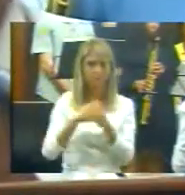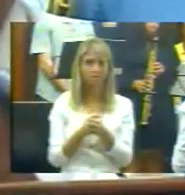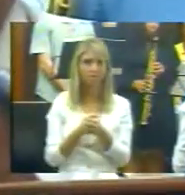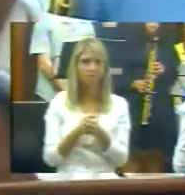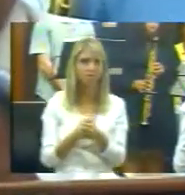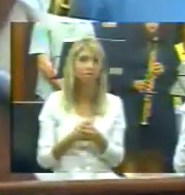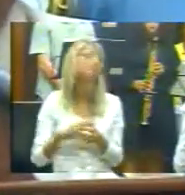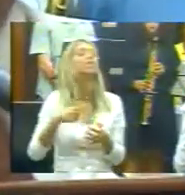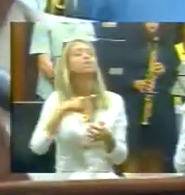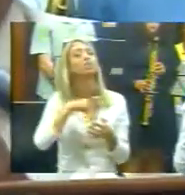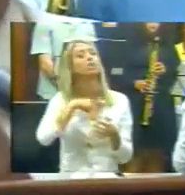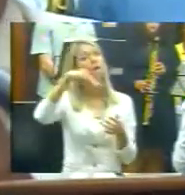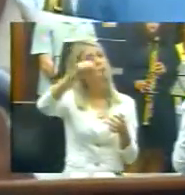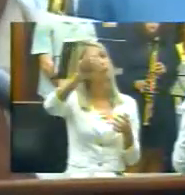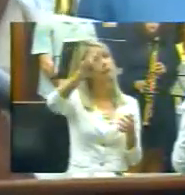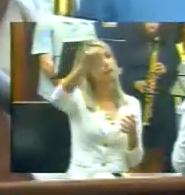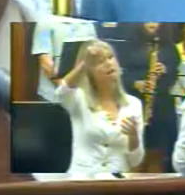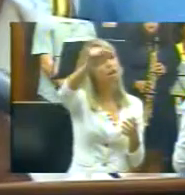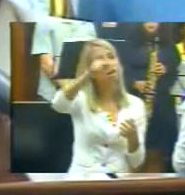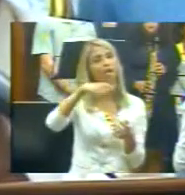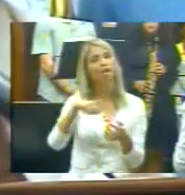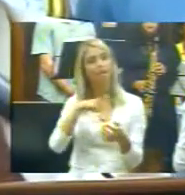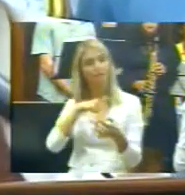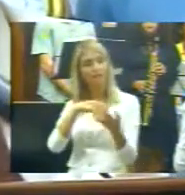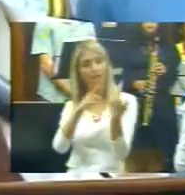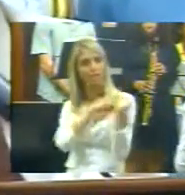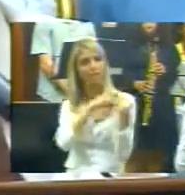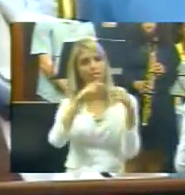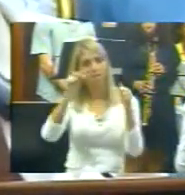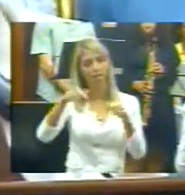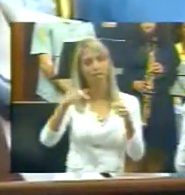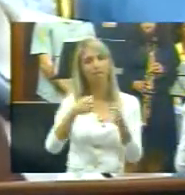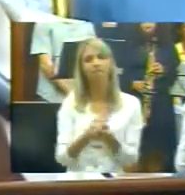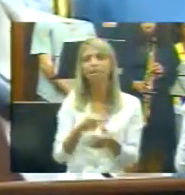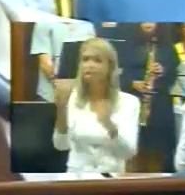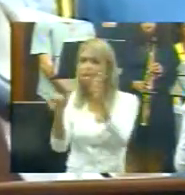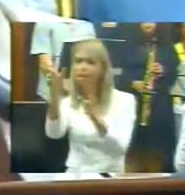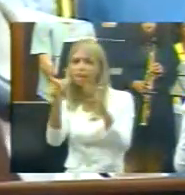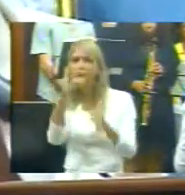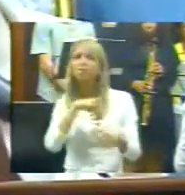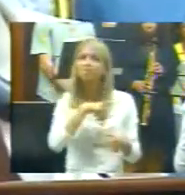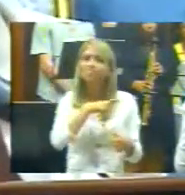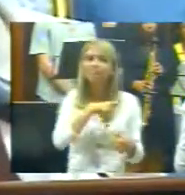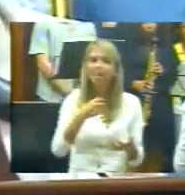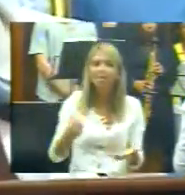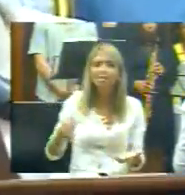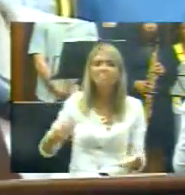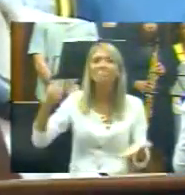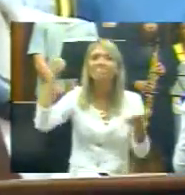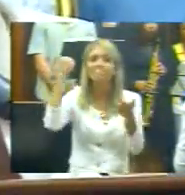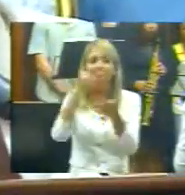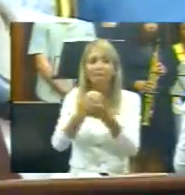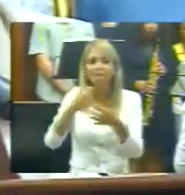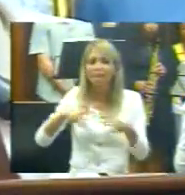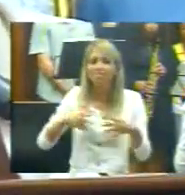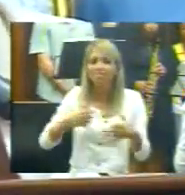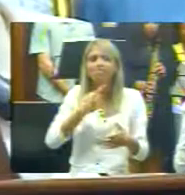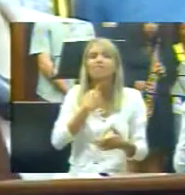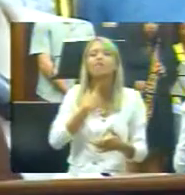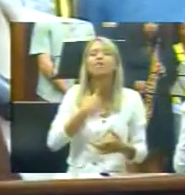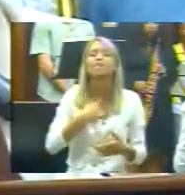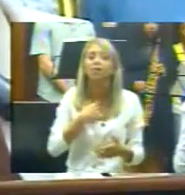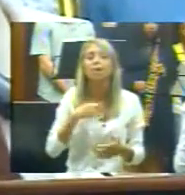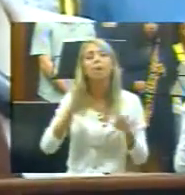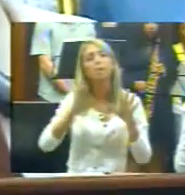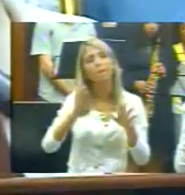para se representar, cada um de vocês tem essa garra, mas olhem a